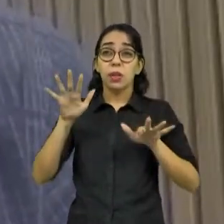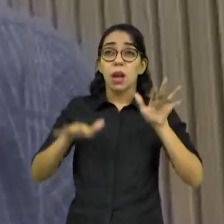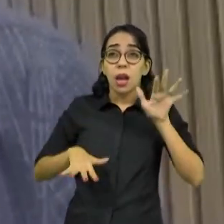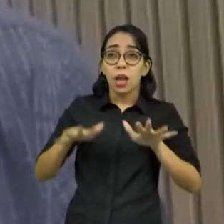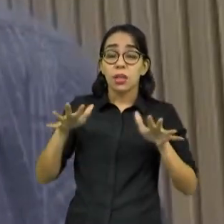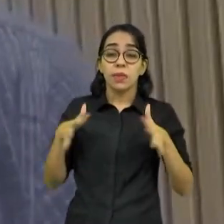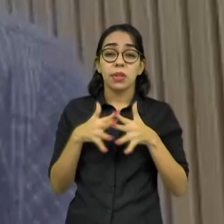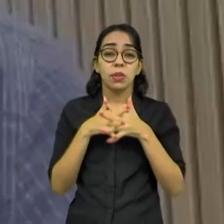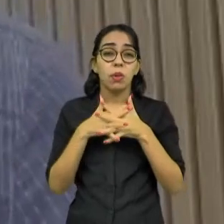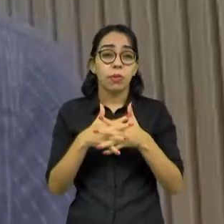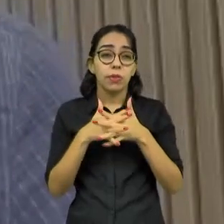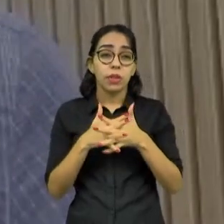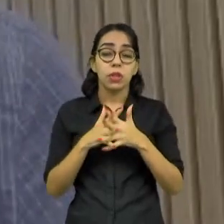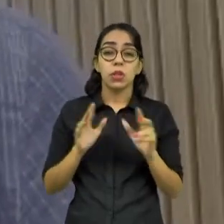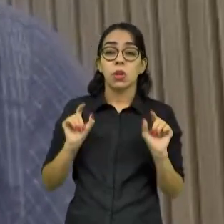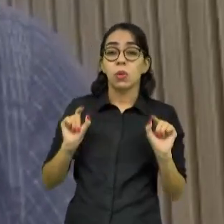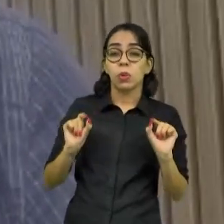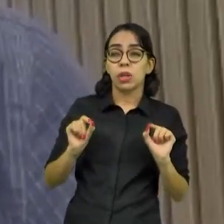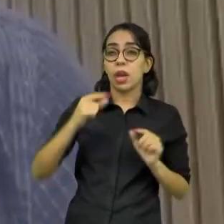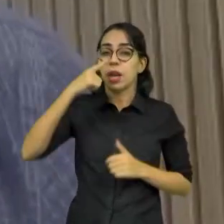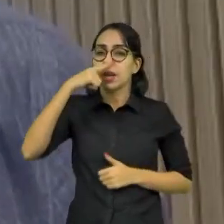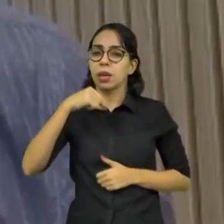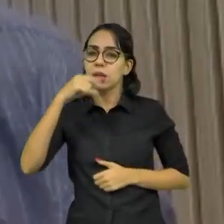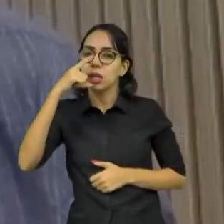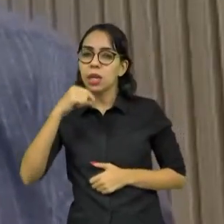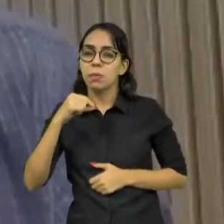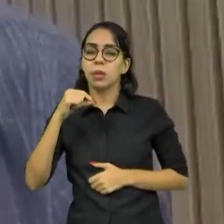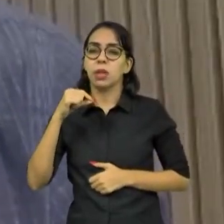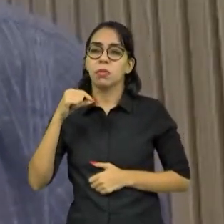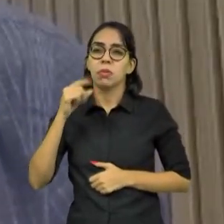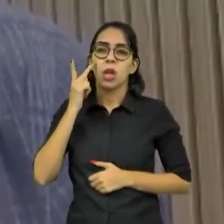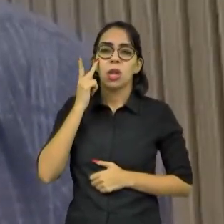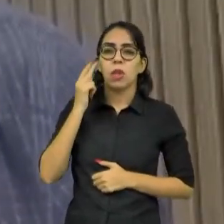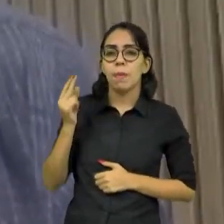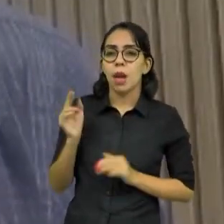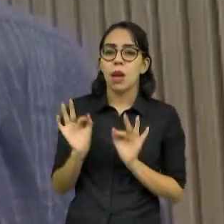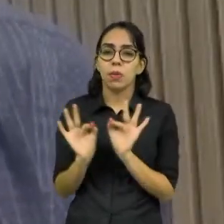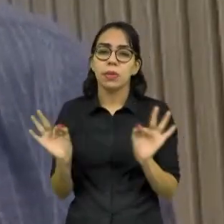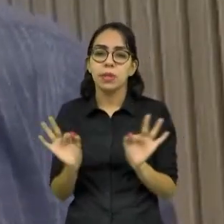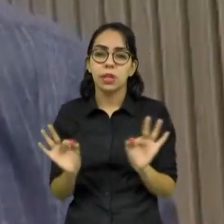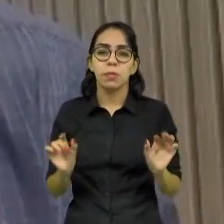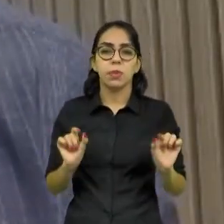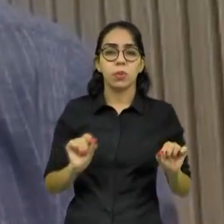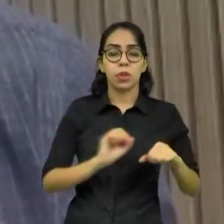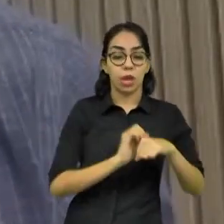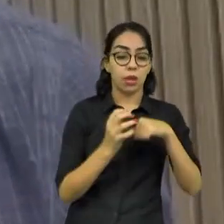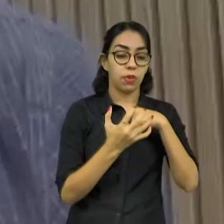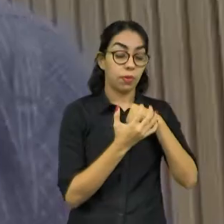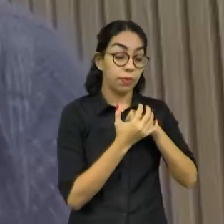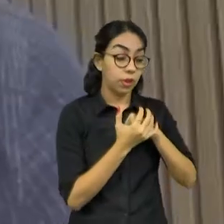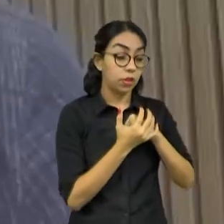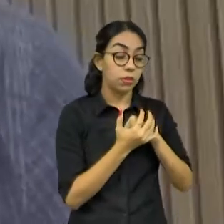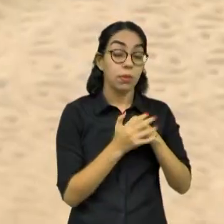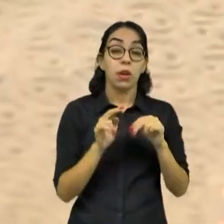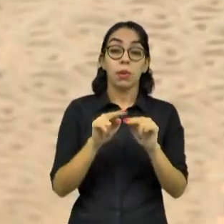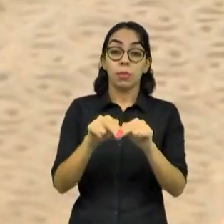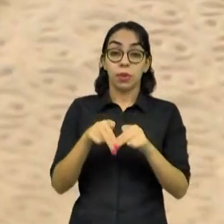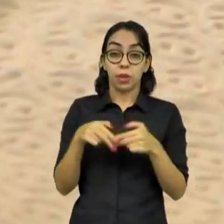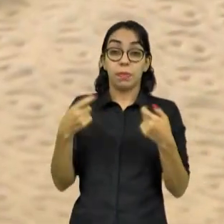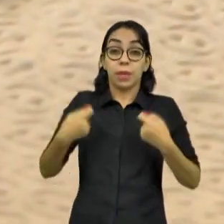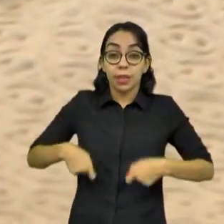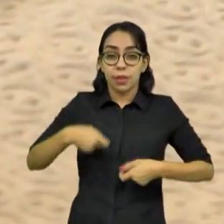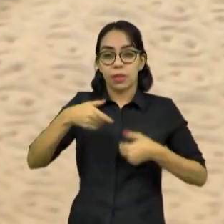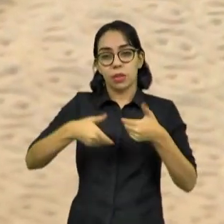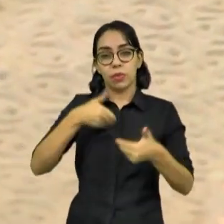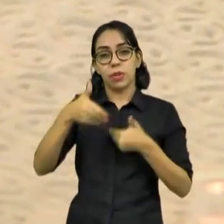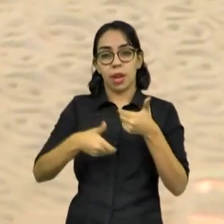do que é realmente o que é uma gripe, do que é Covid, e cabe a gente se precaver. Para não correr